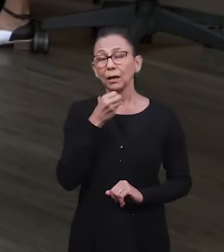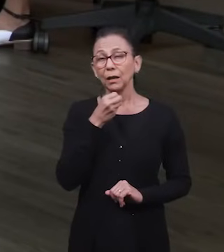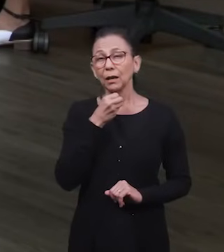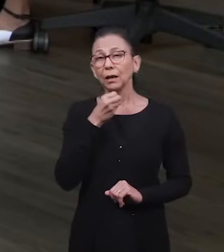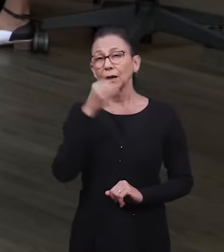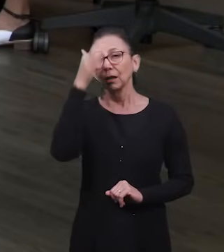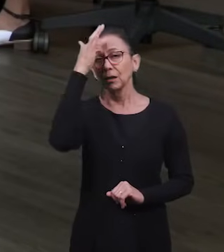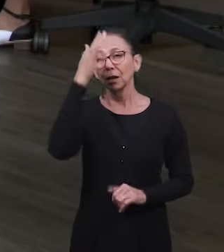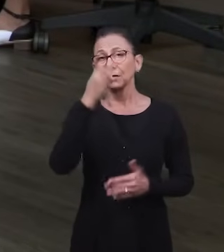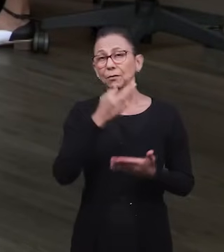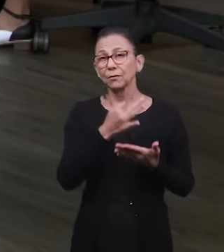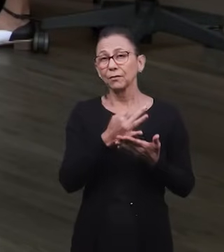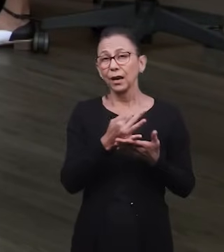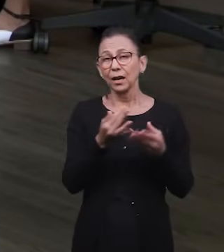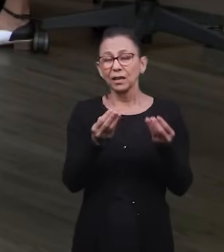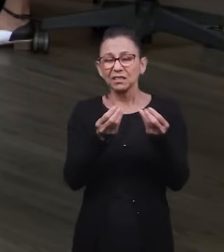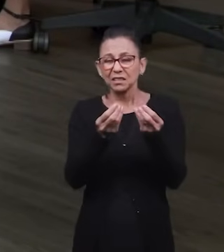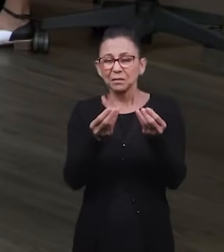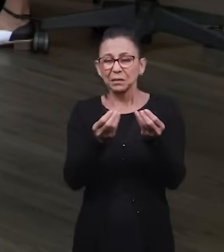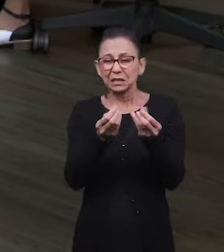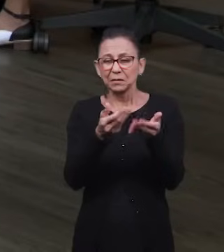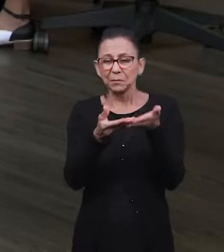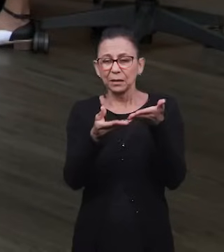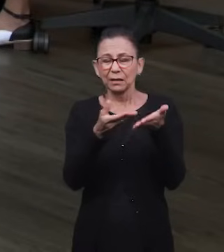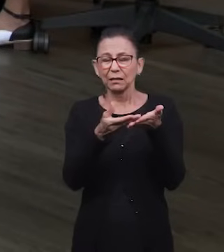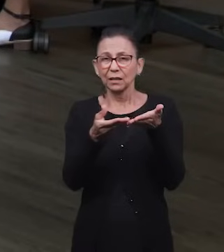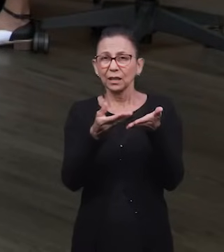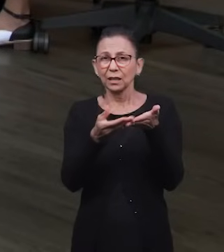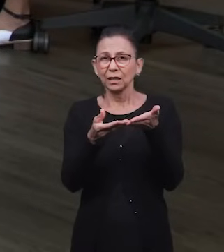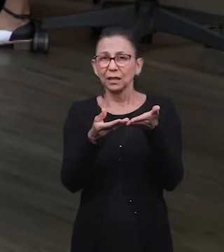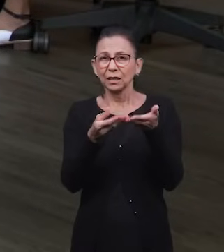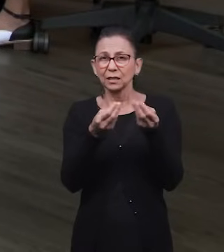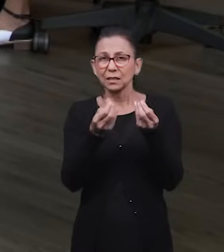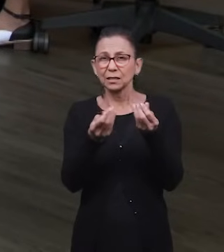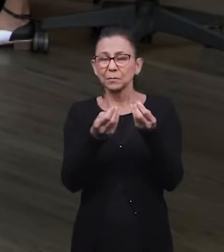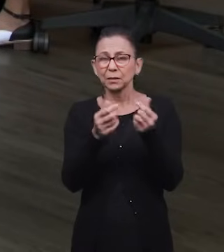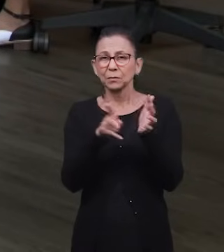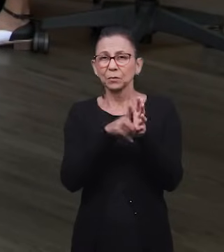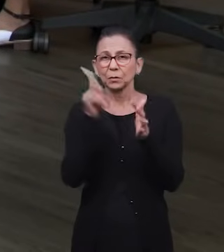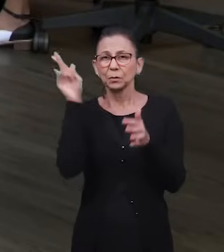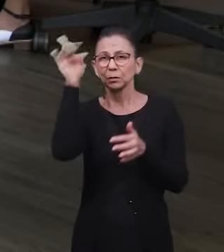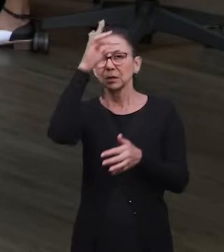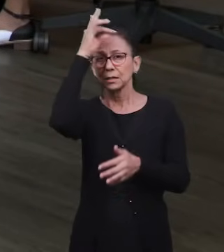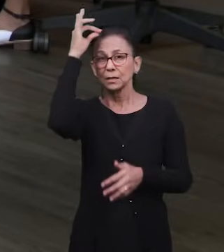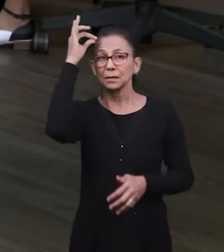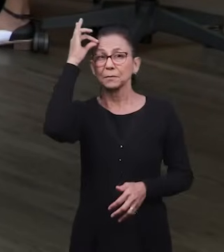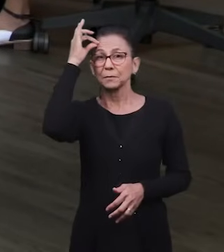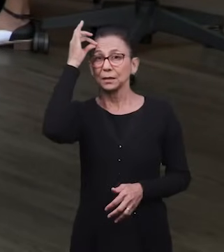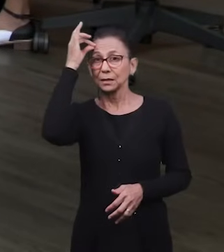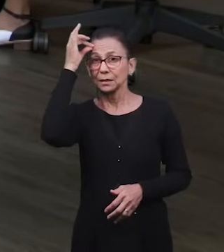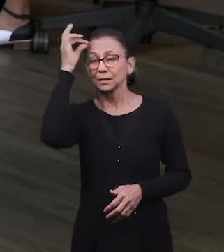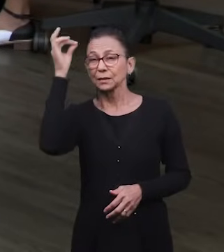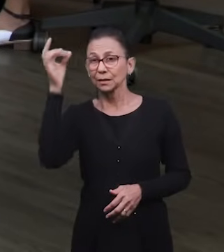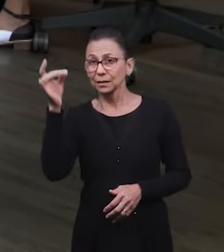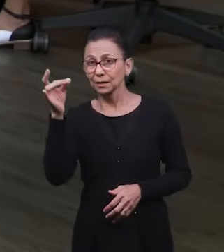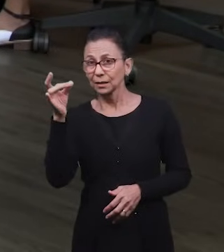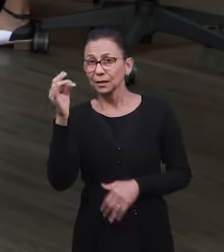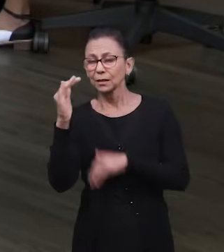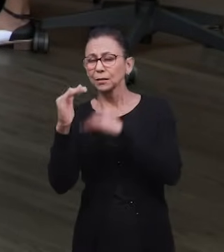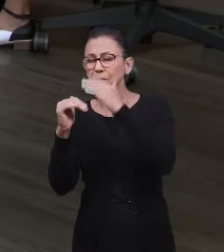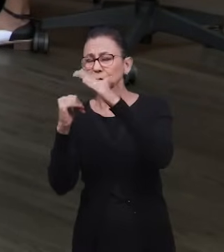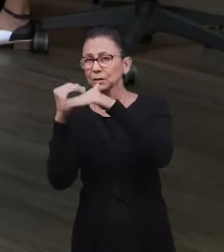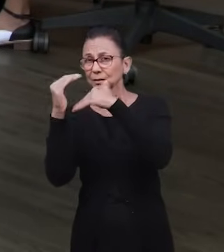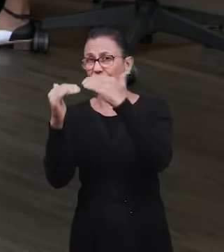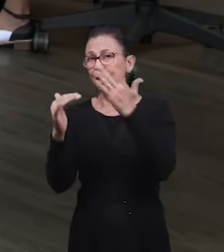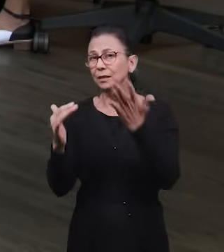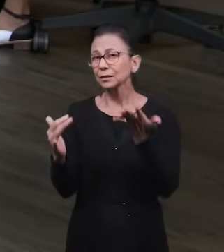de perda da sensibilidade do espírito. Então nós, e aí aproveitando a pergunta